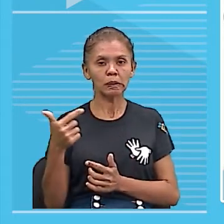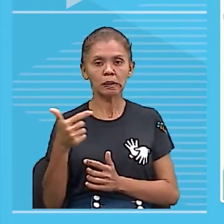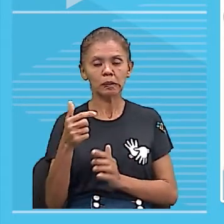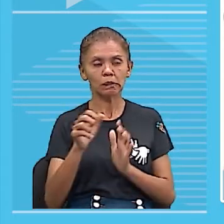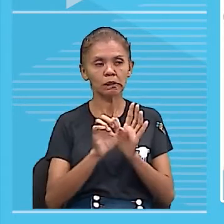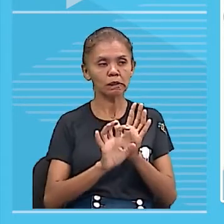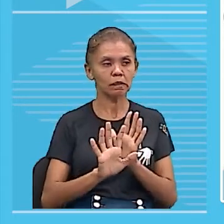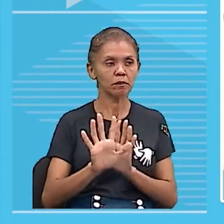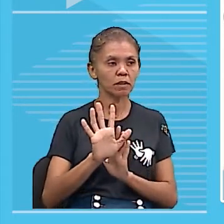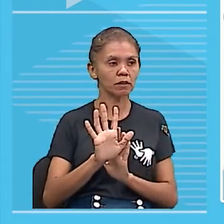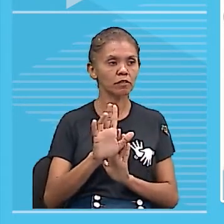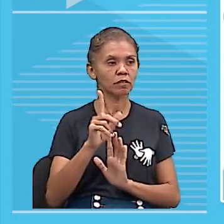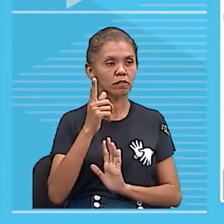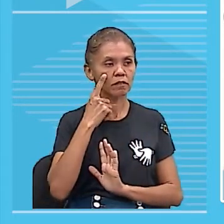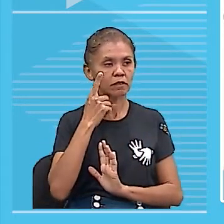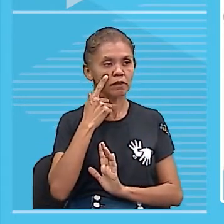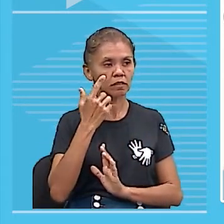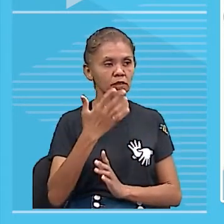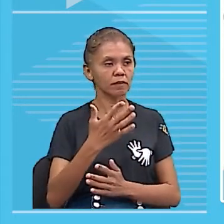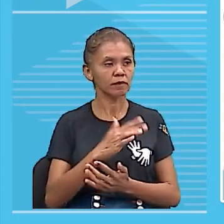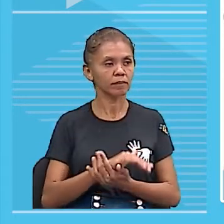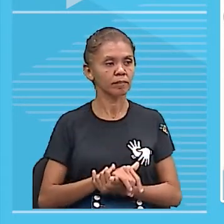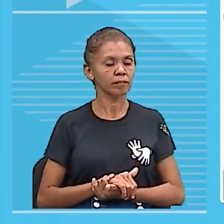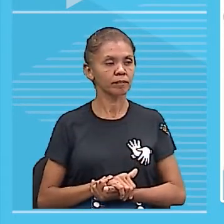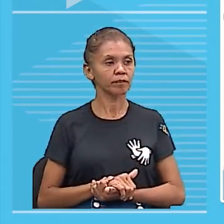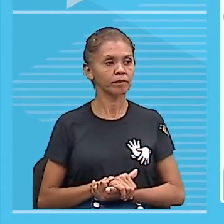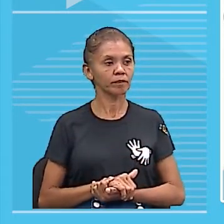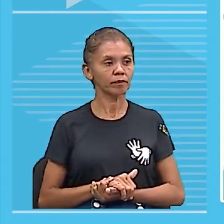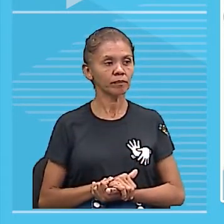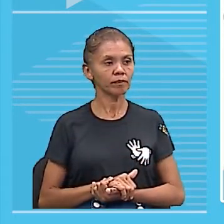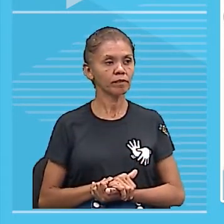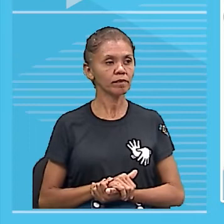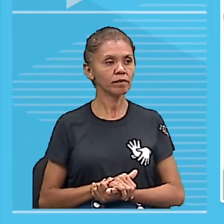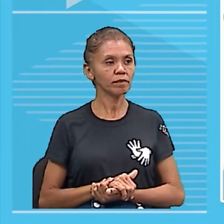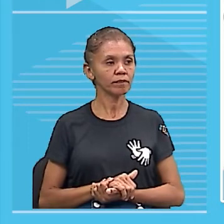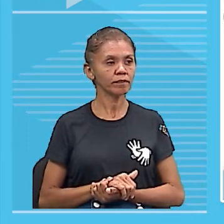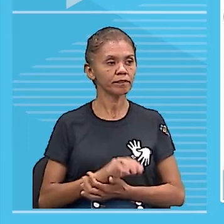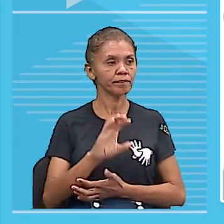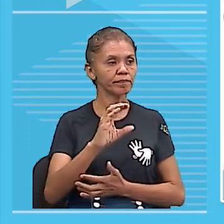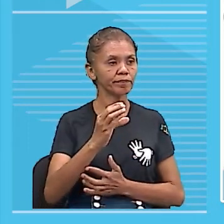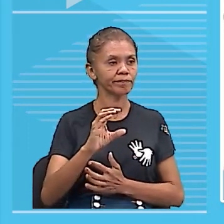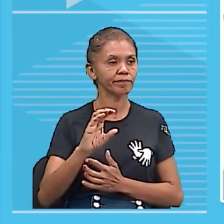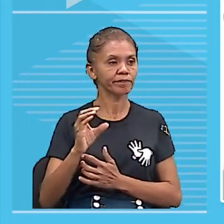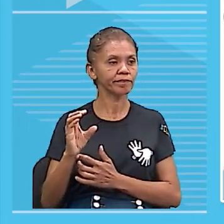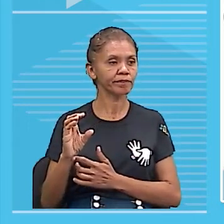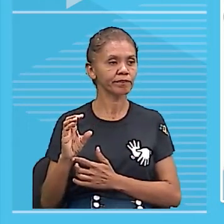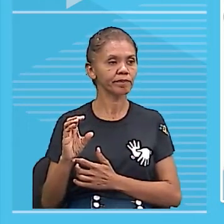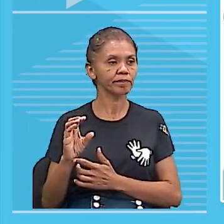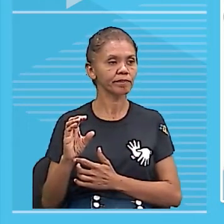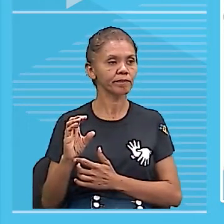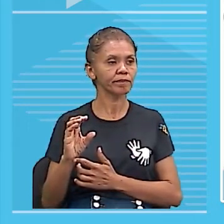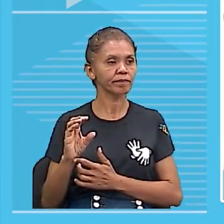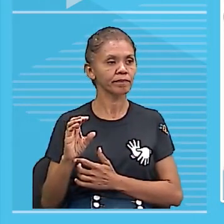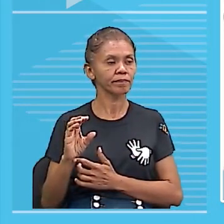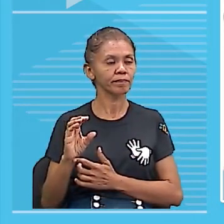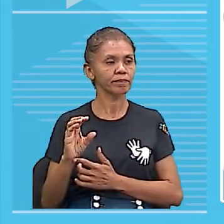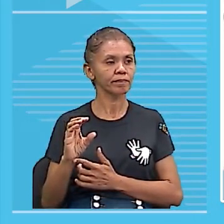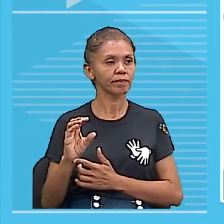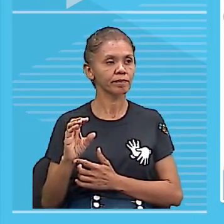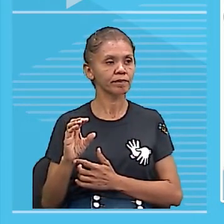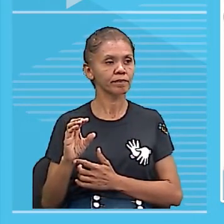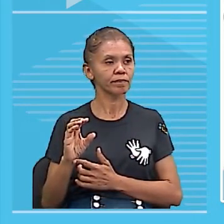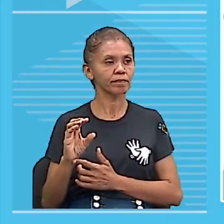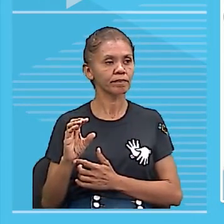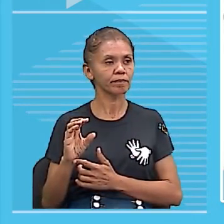na representação da direita a corrente elétrica ela vai conseguir